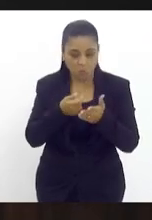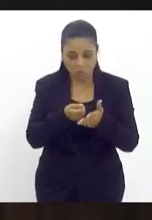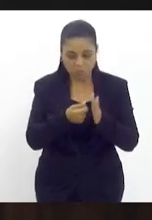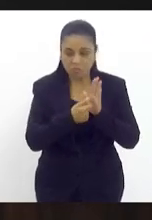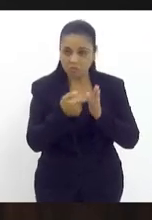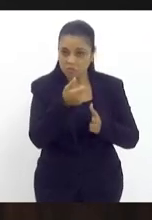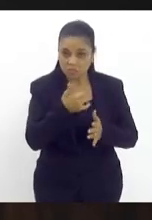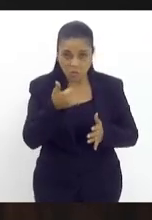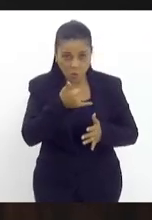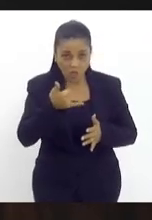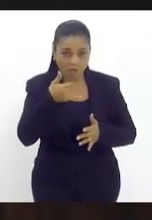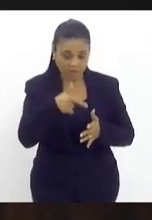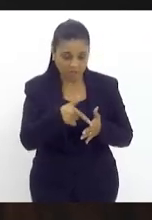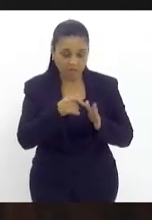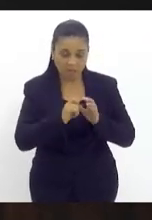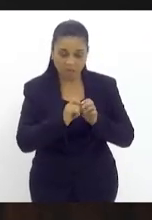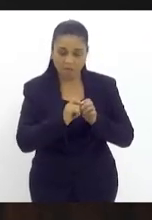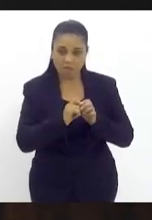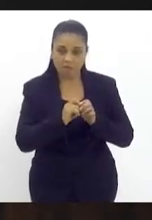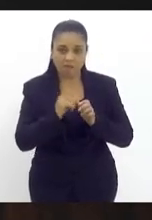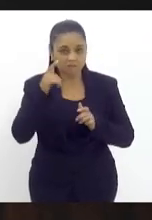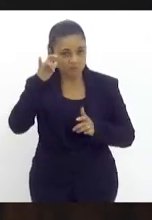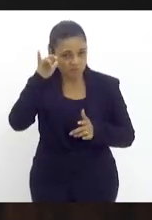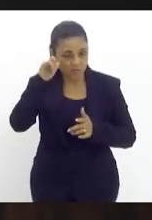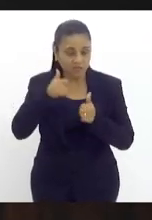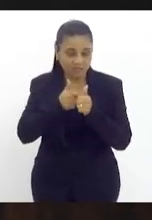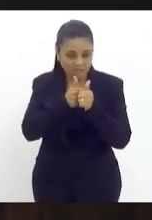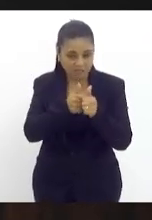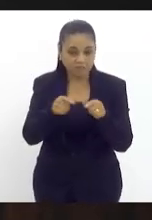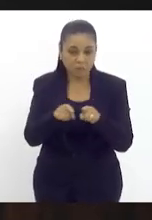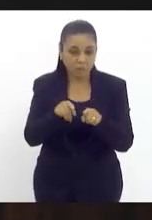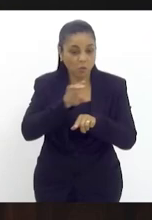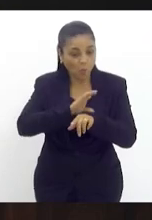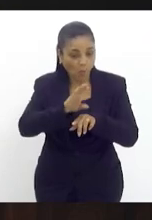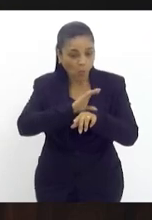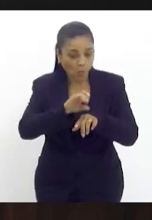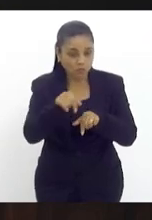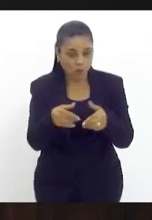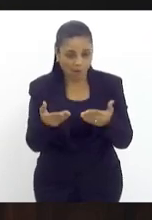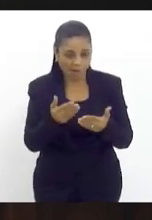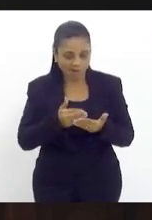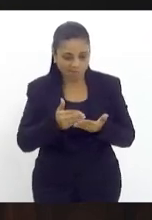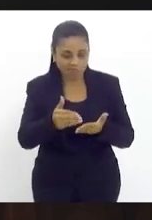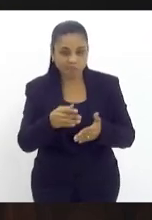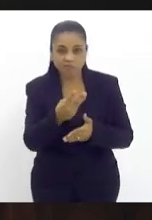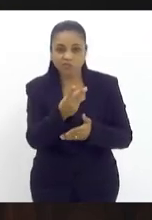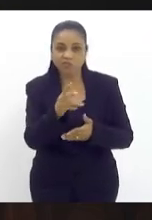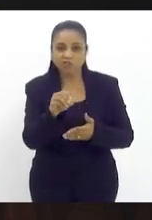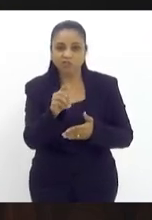um curso agora que a professora Adriana vai ministrar a partir do dia 30,